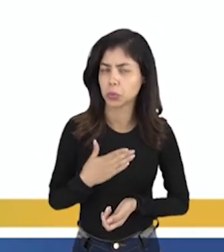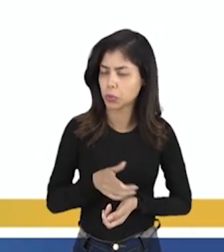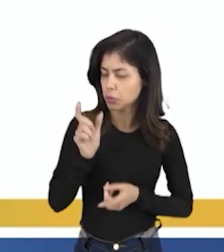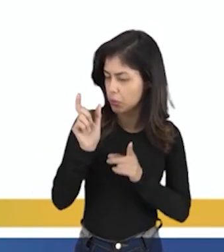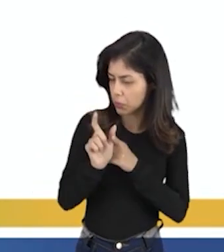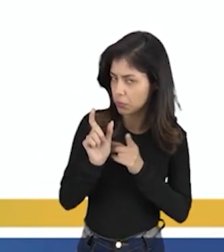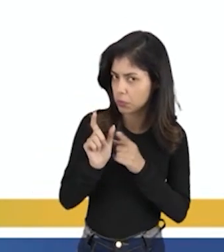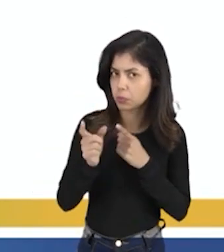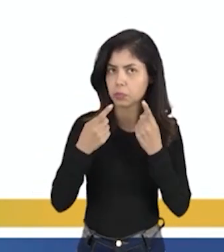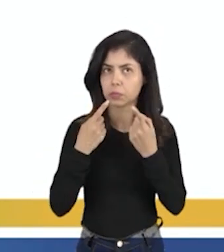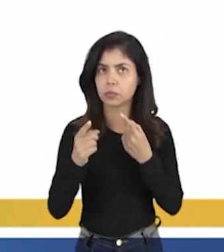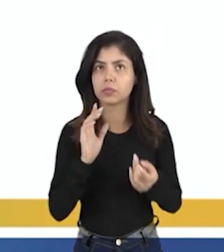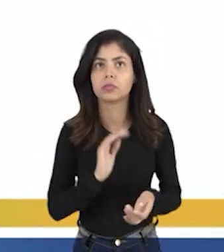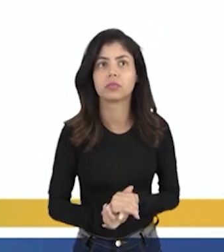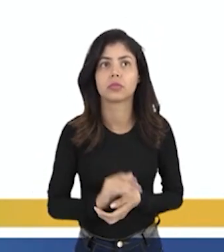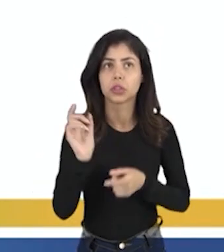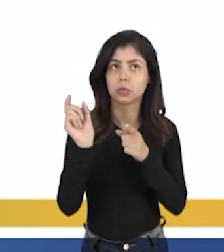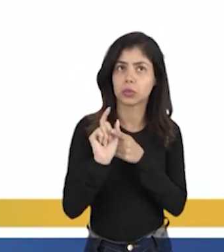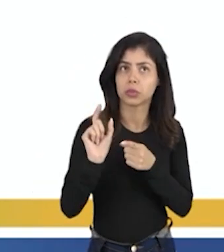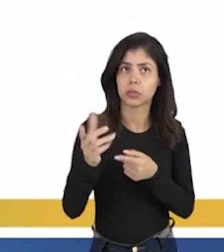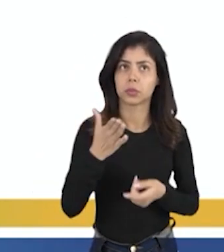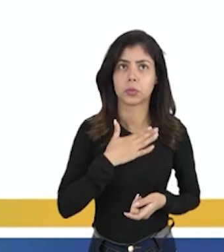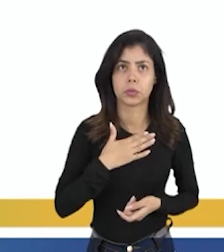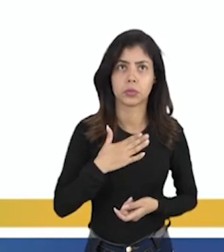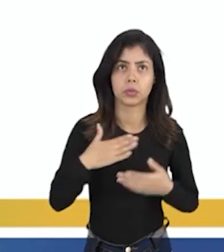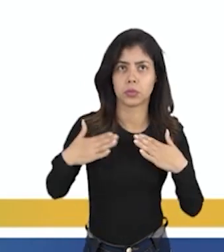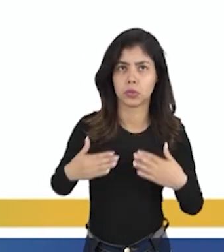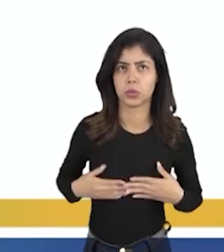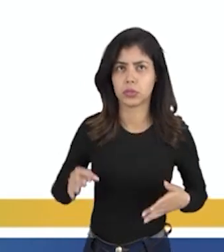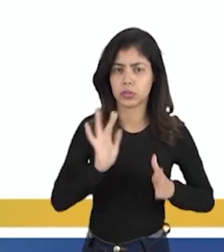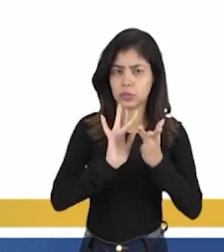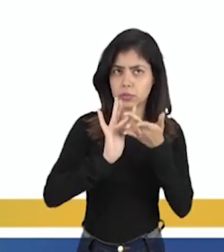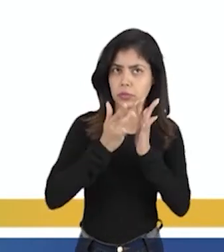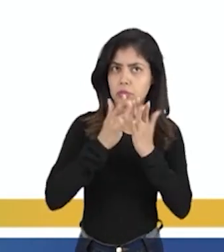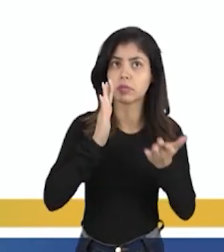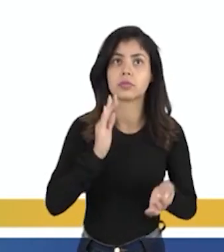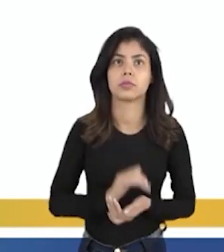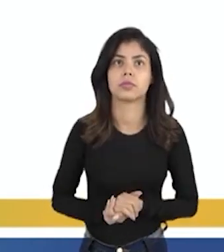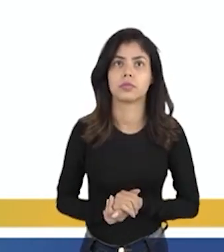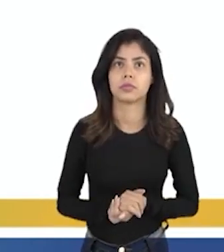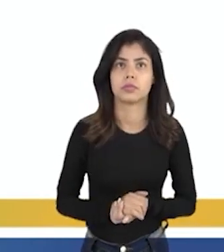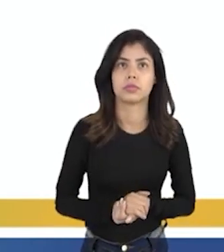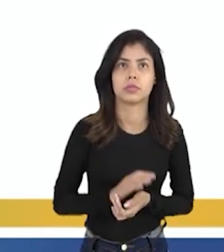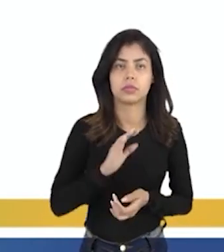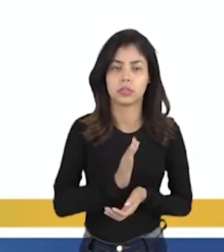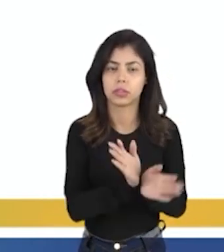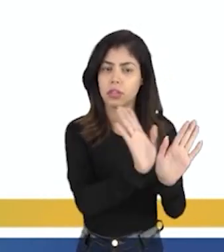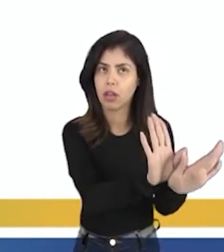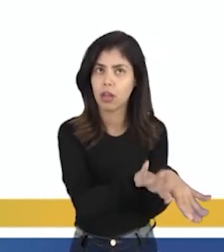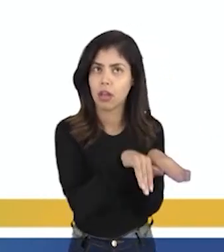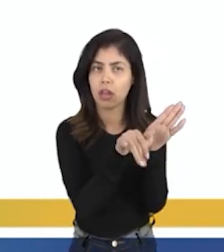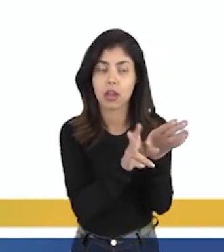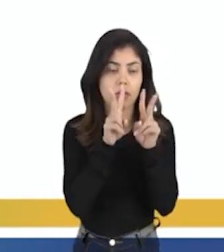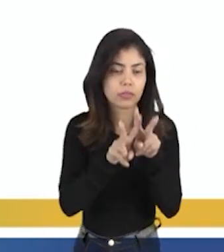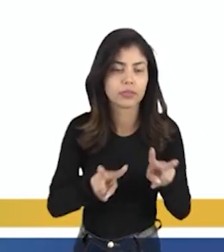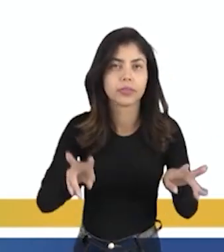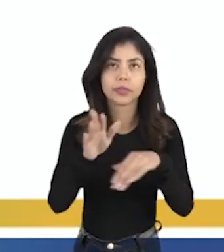de palavrar. As palavras são para mim corpos tocáveis, sereias